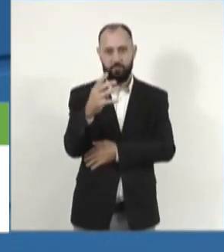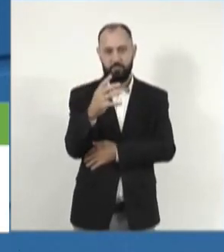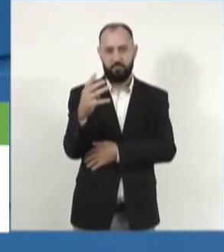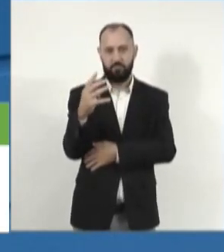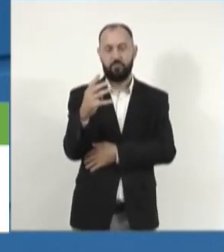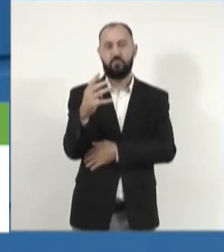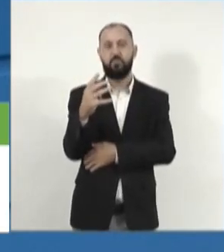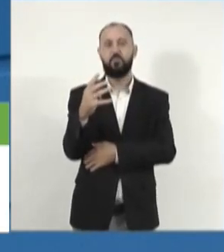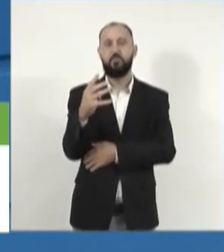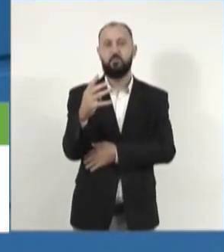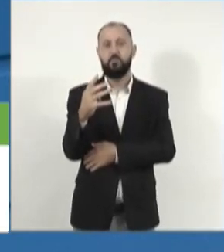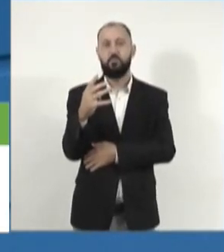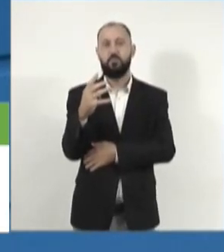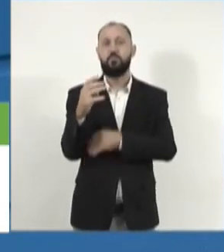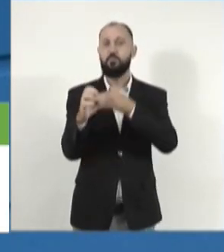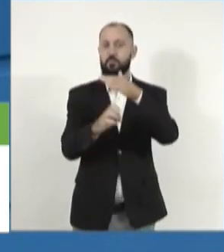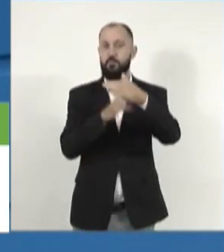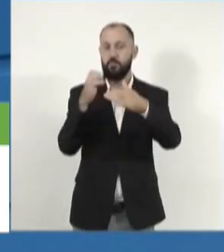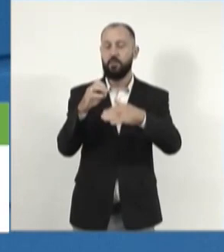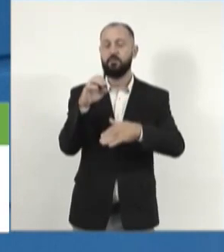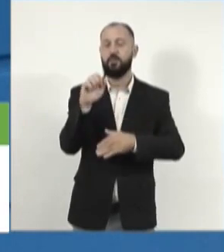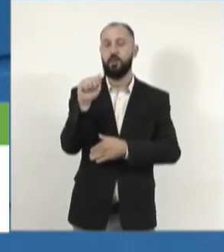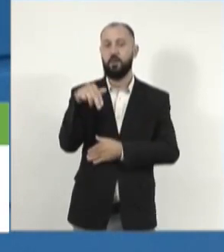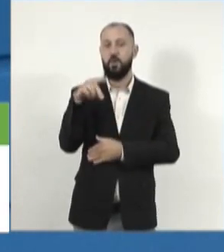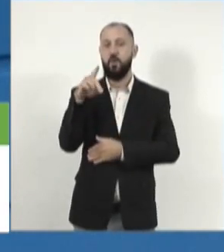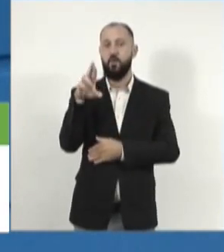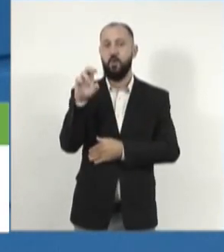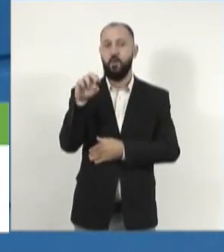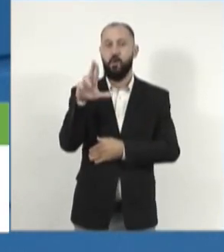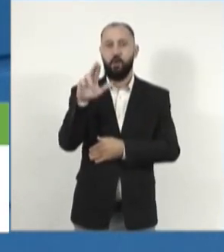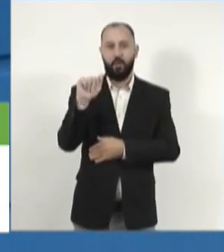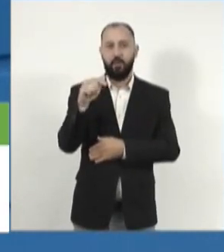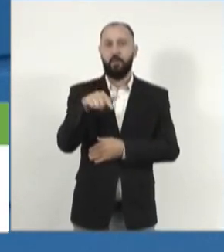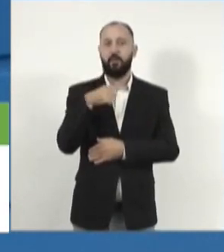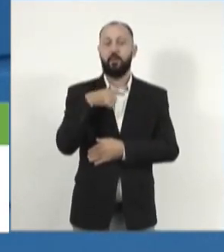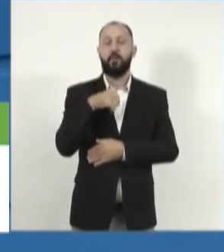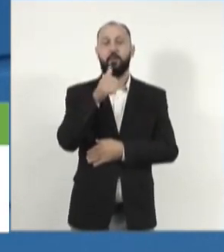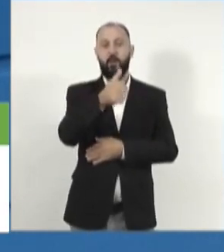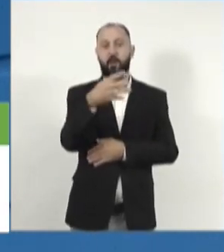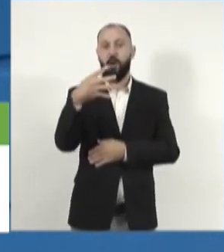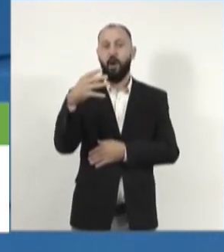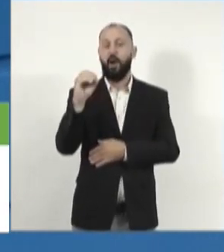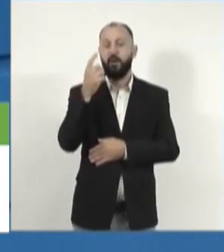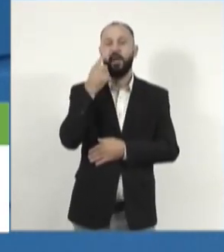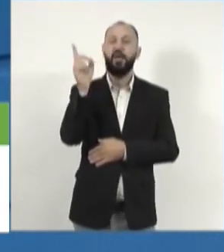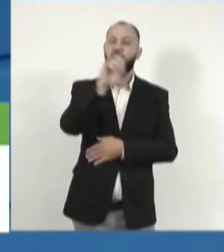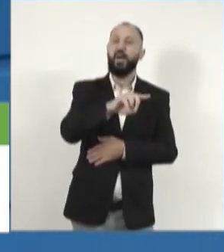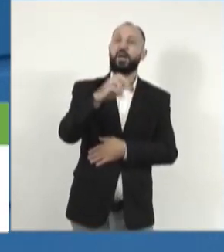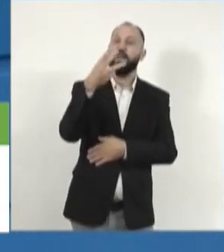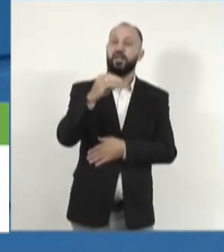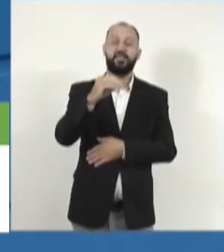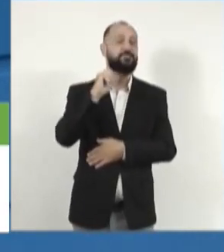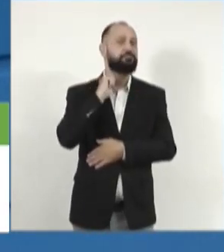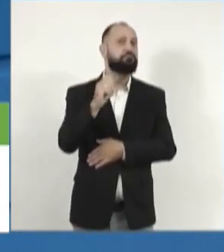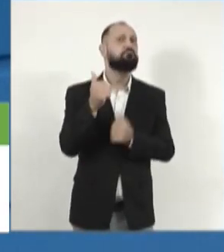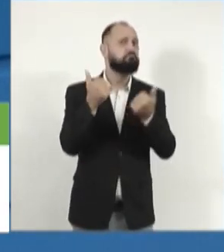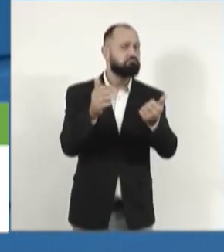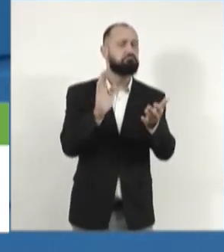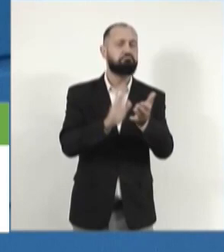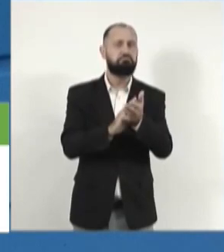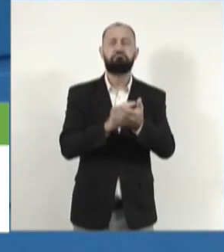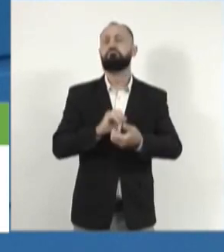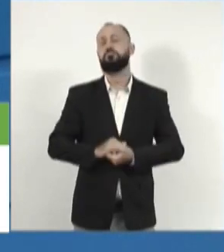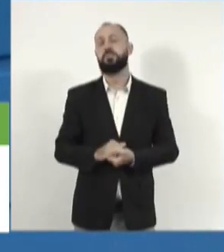144 na empresa Andorinha. R$ 144, dia 30 de abril. Bom,